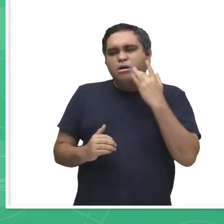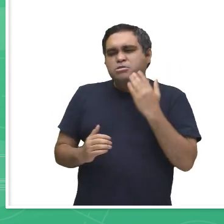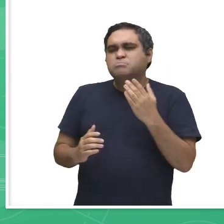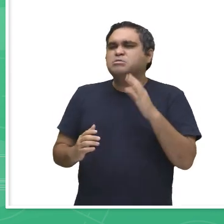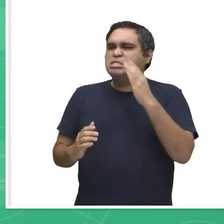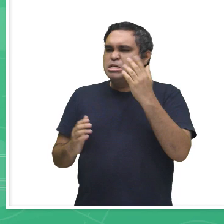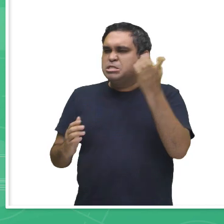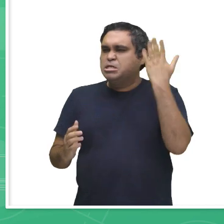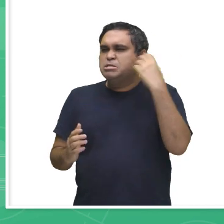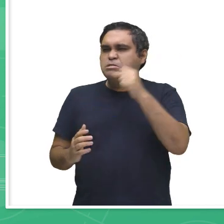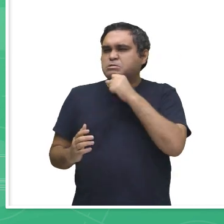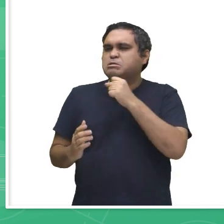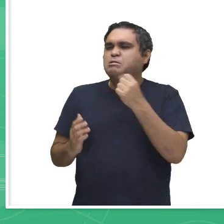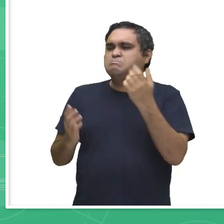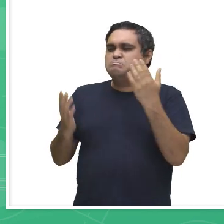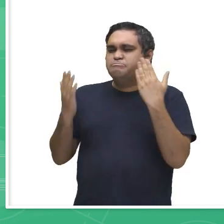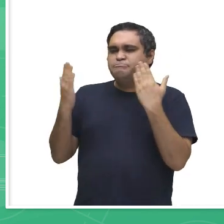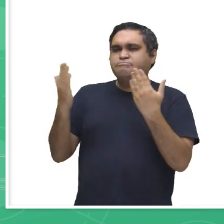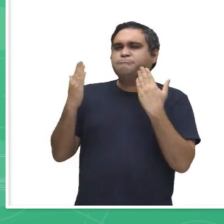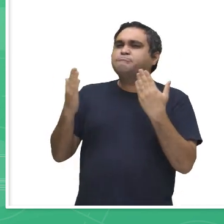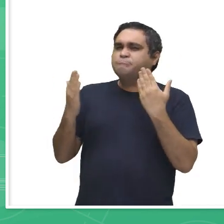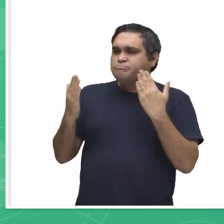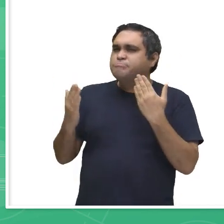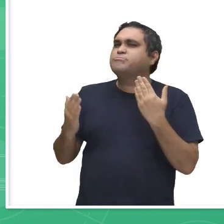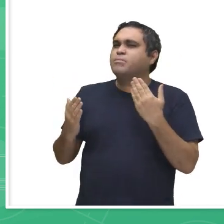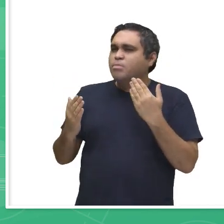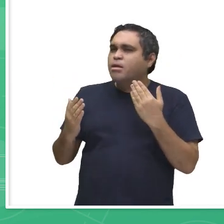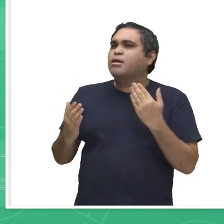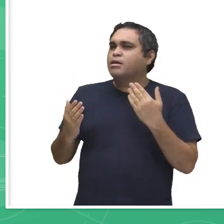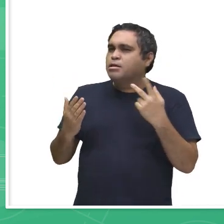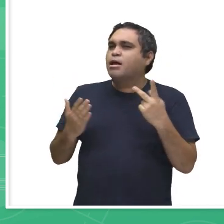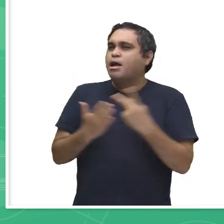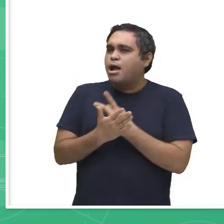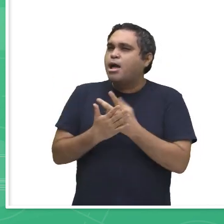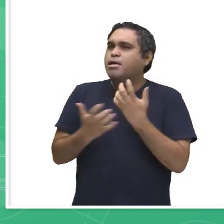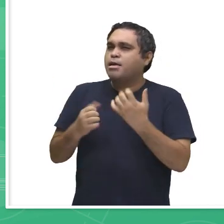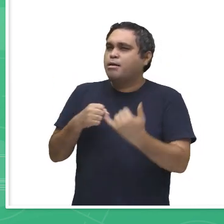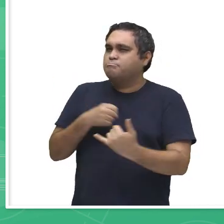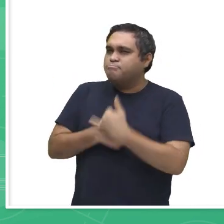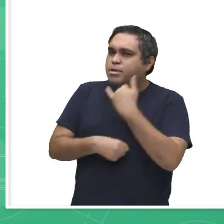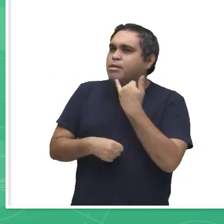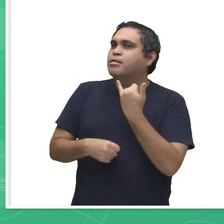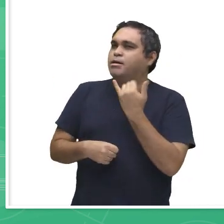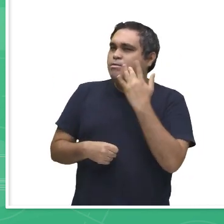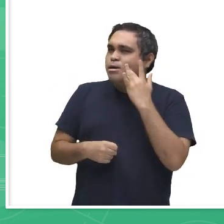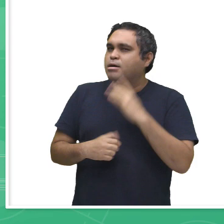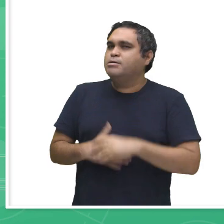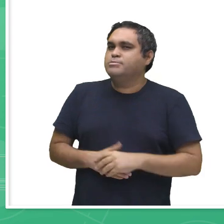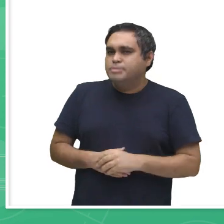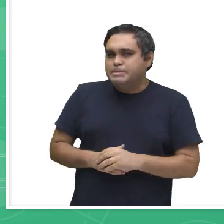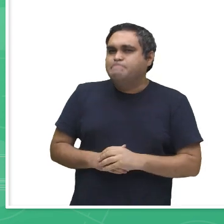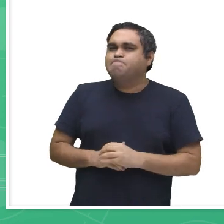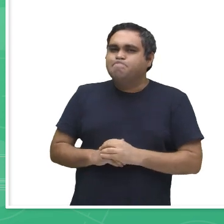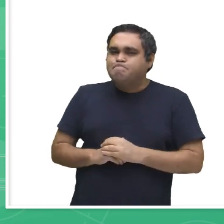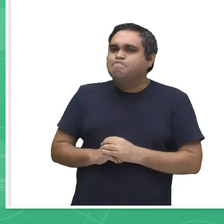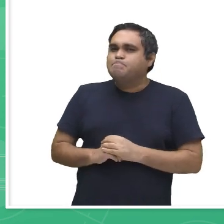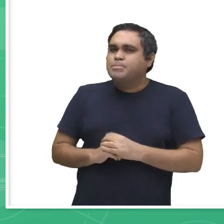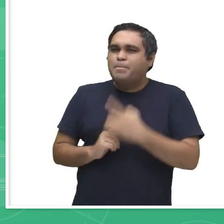opa, peraí, essa ciência antiga estava tentando me enganar. Tem alguma coisa aí que não está mais